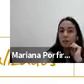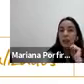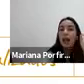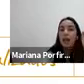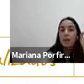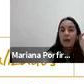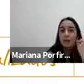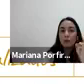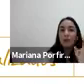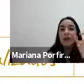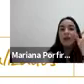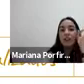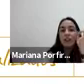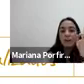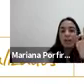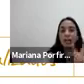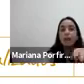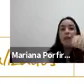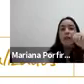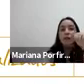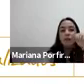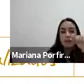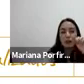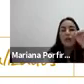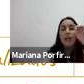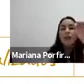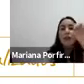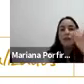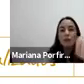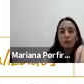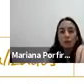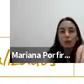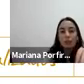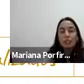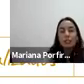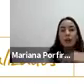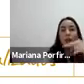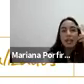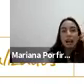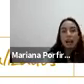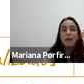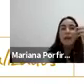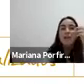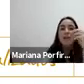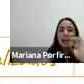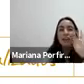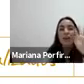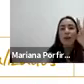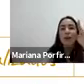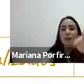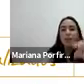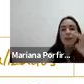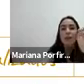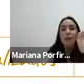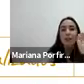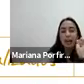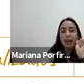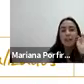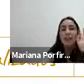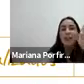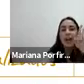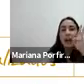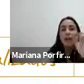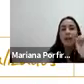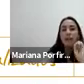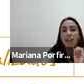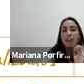acontecendo: abertura, fechamento, protrusão e retrusão. Então, ele abre, fecha, vai para frente e vai para